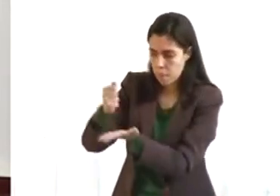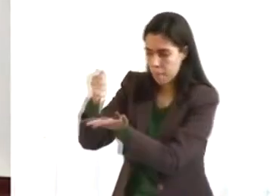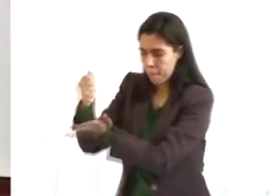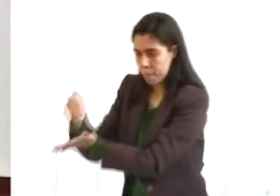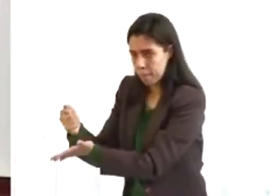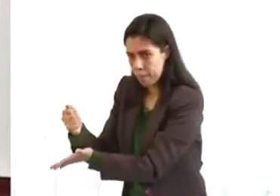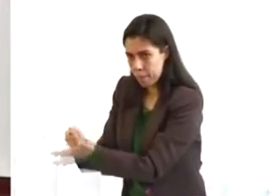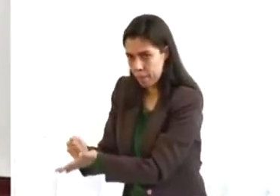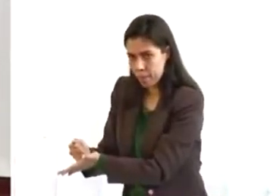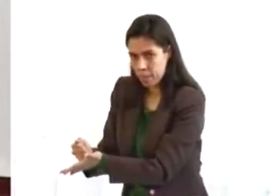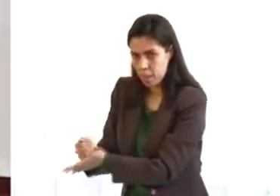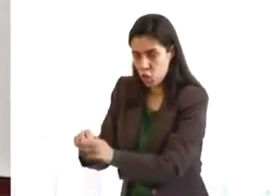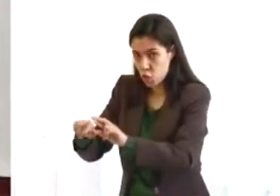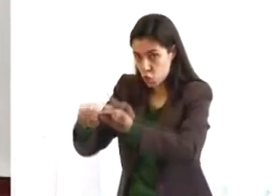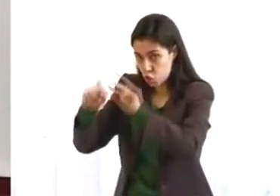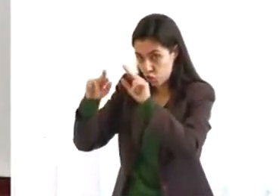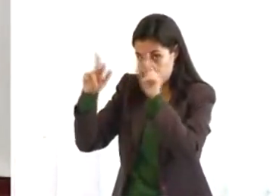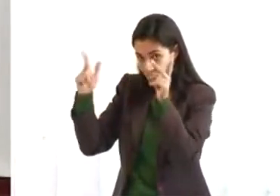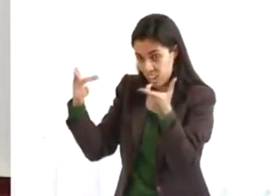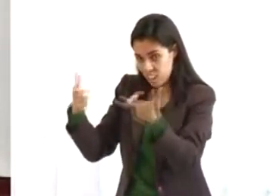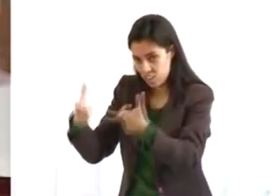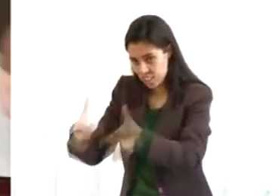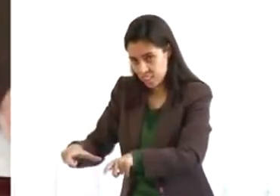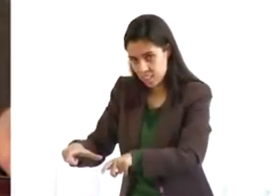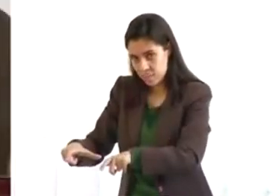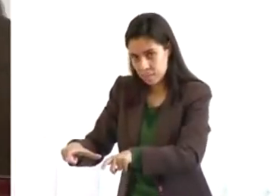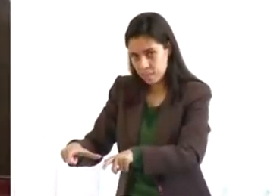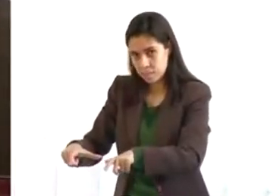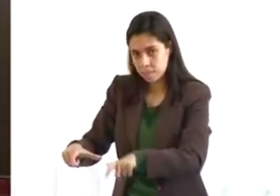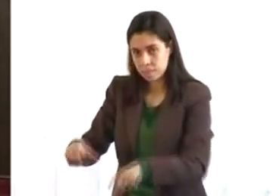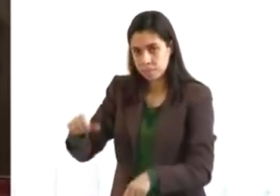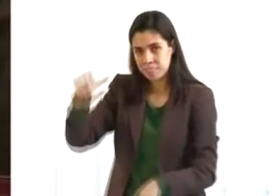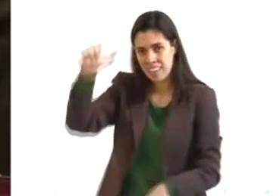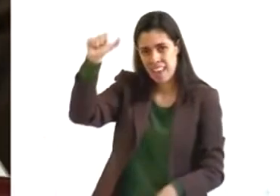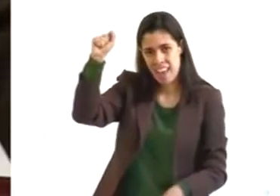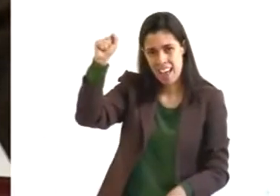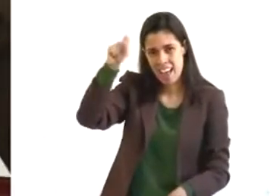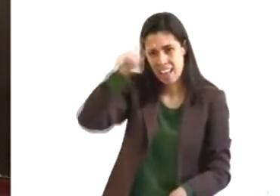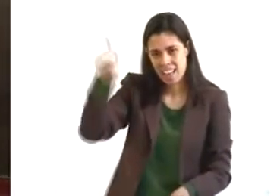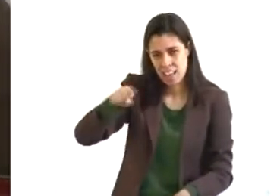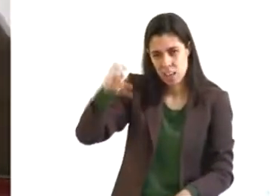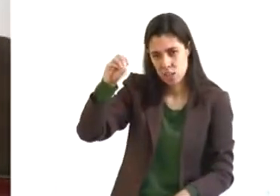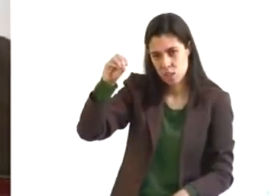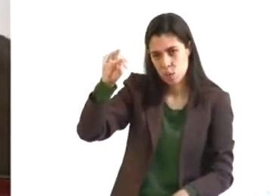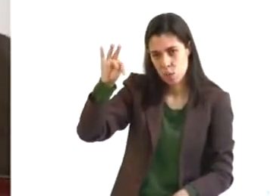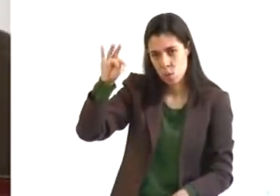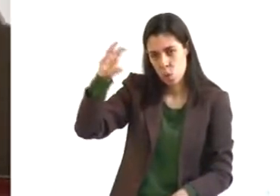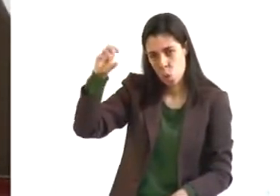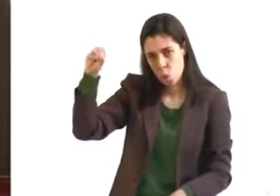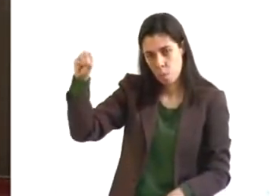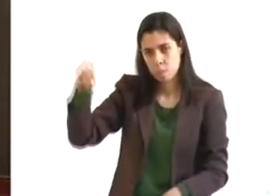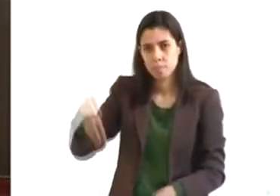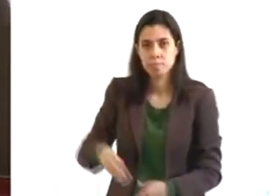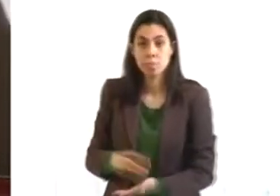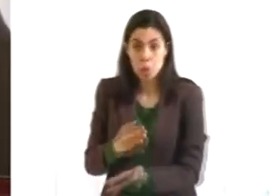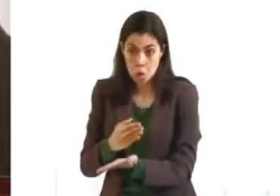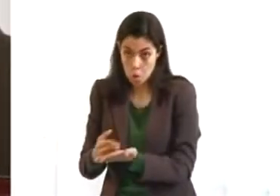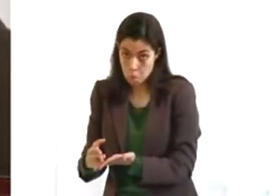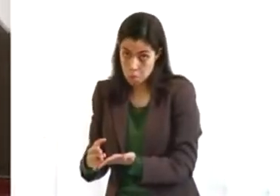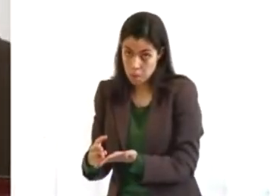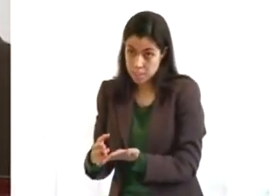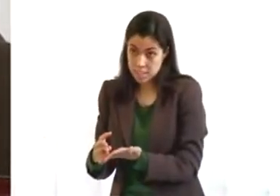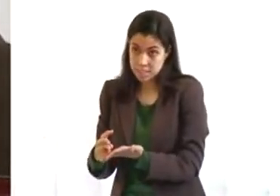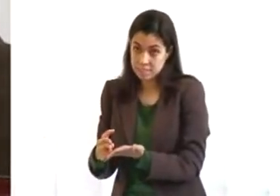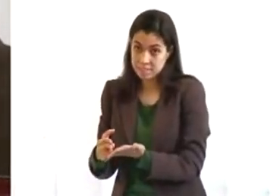vai aparecer em Azoto. E o que Filipe está fazendo lá em Azoto, irmãos? O que ele